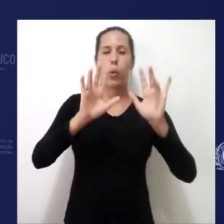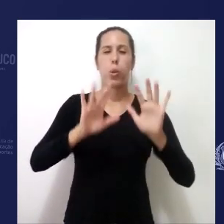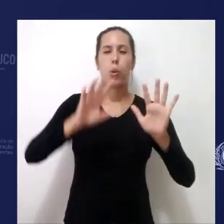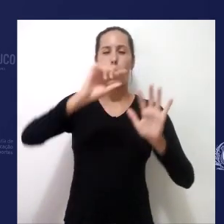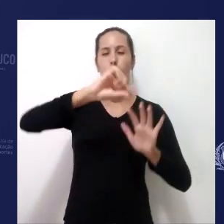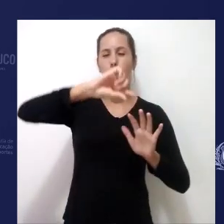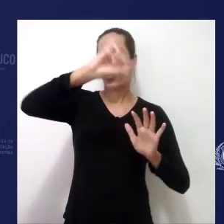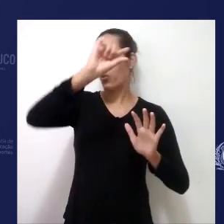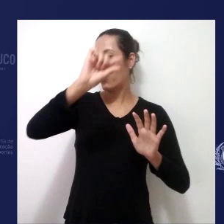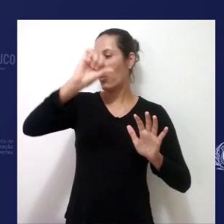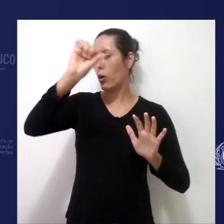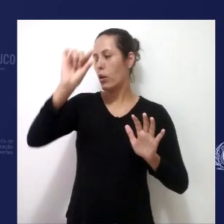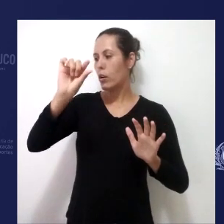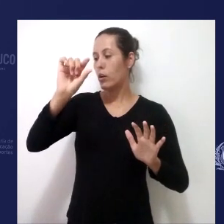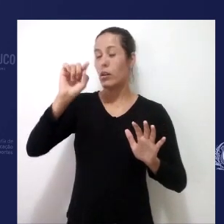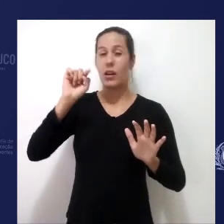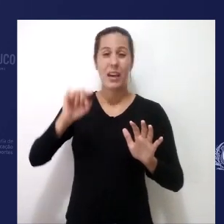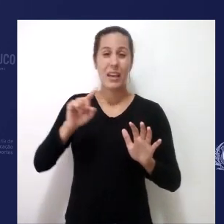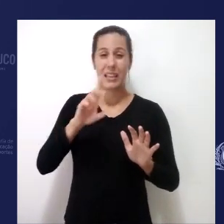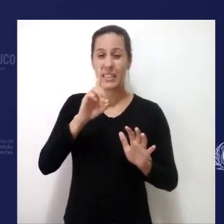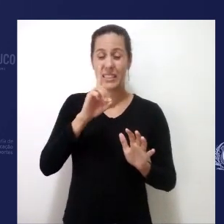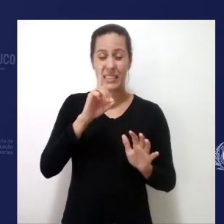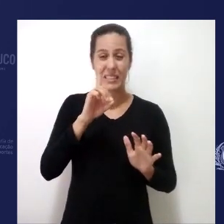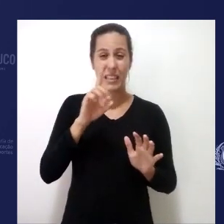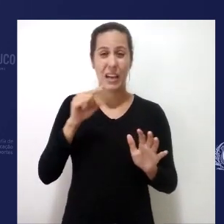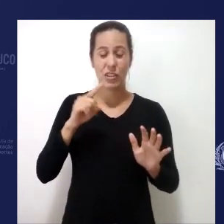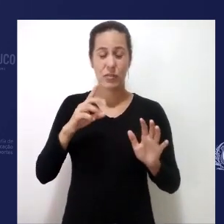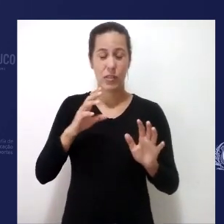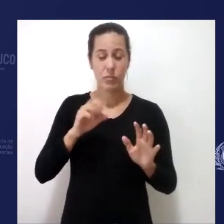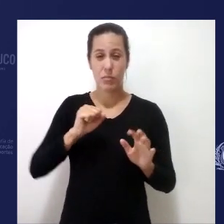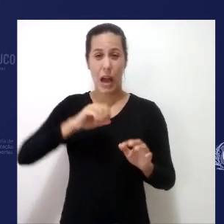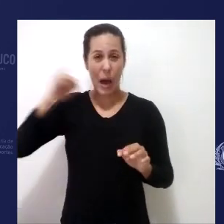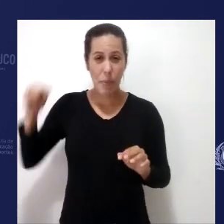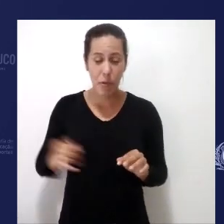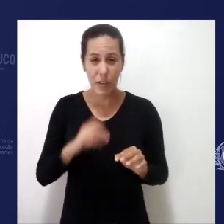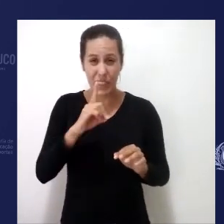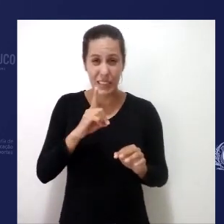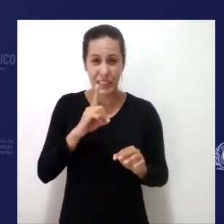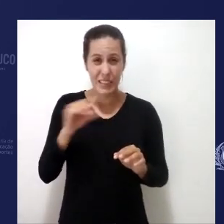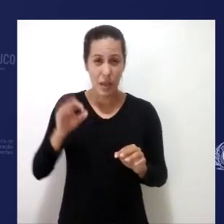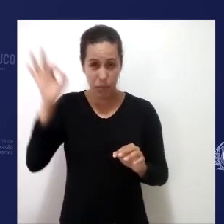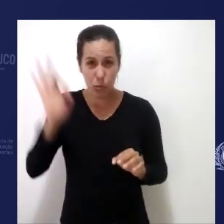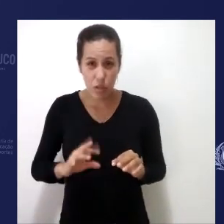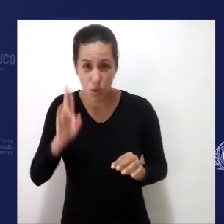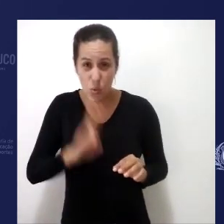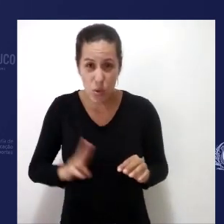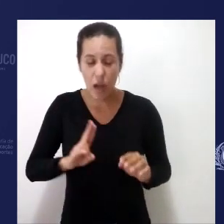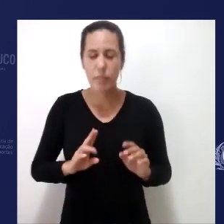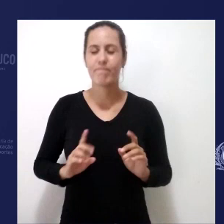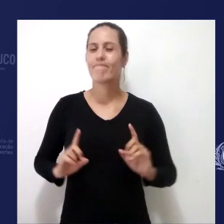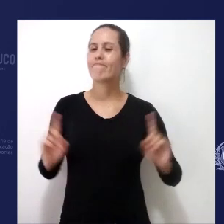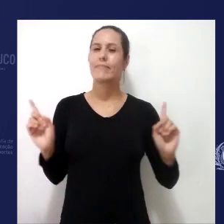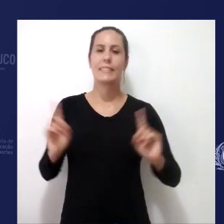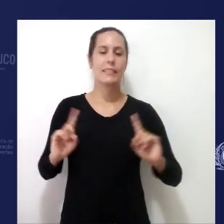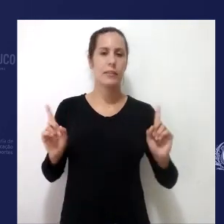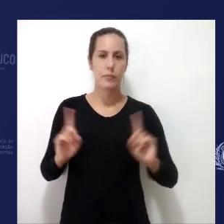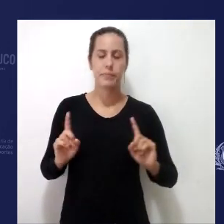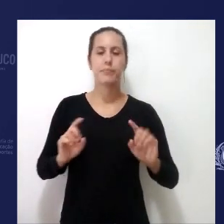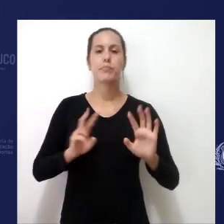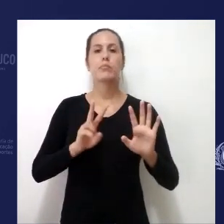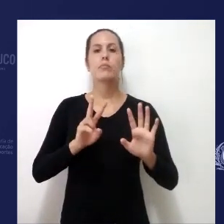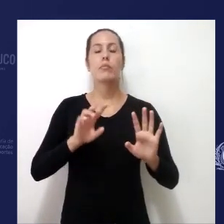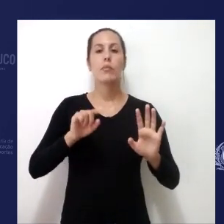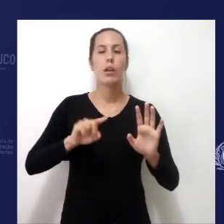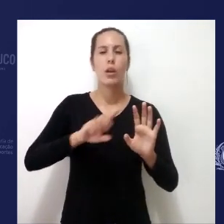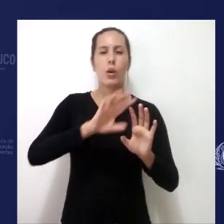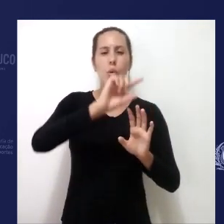vapor ele não é 100% aproveitado integralmente. Aí o que vai acontecer? O vapor